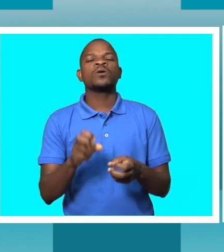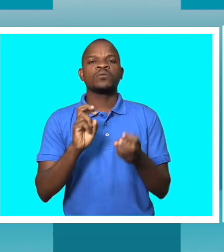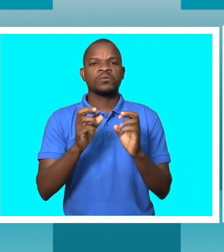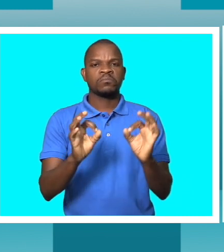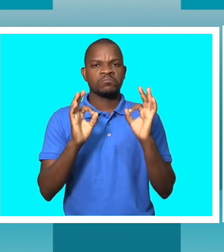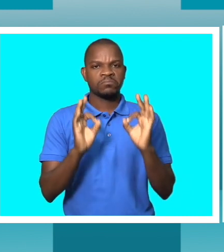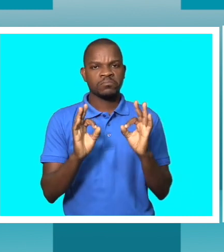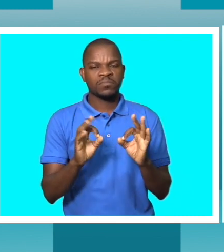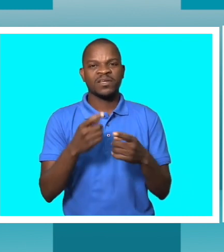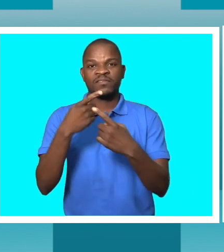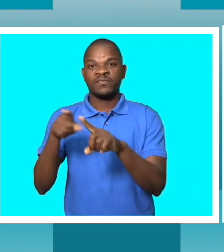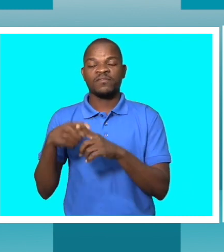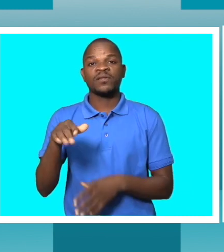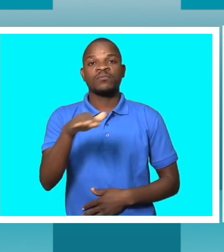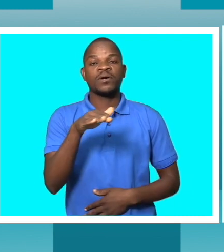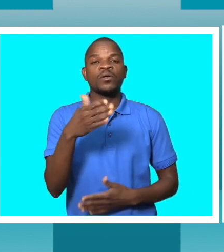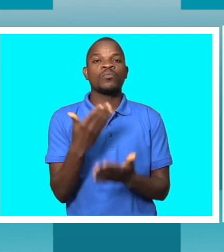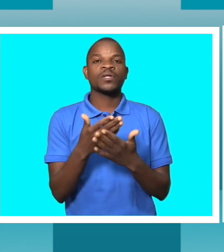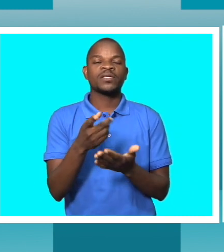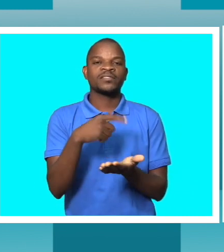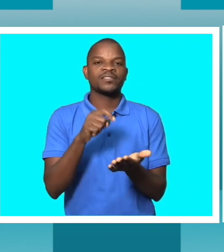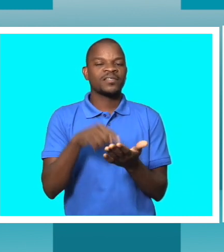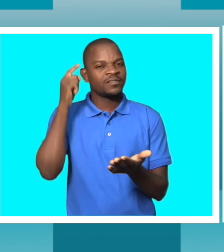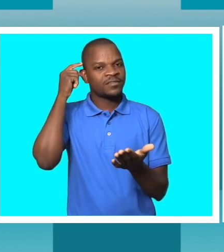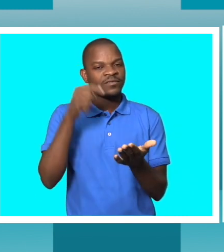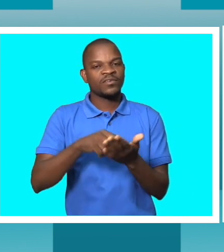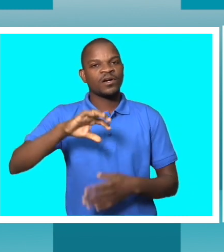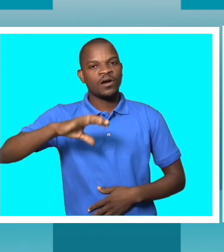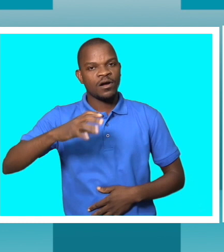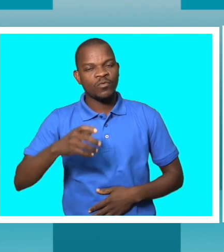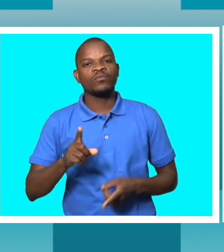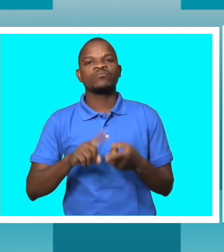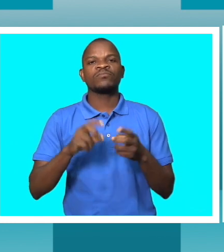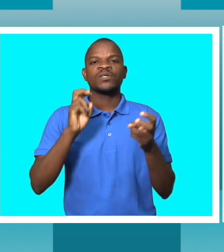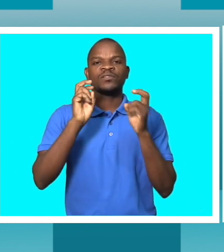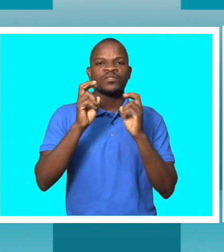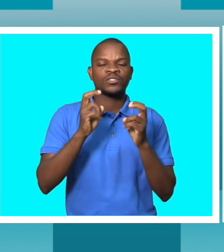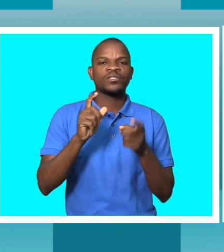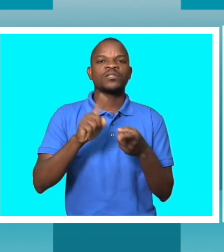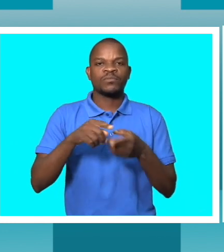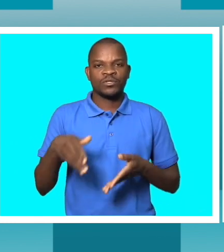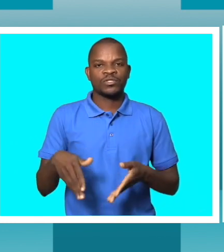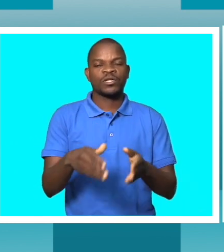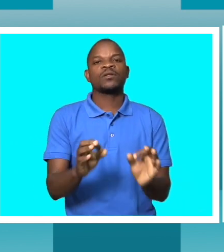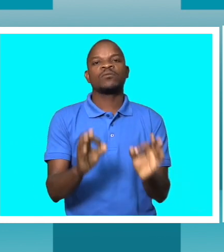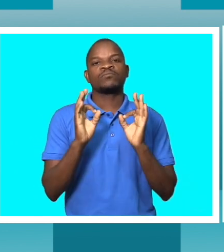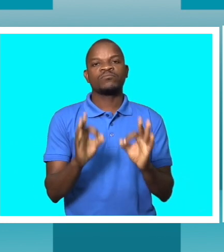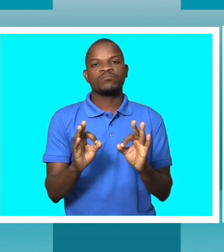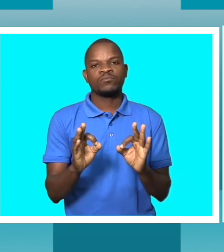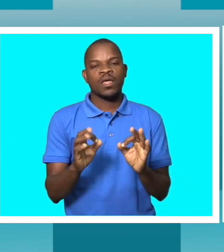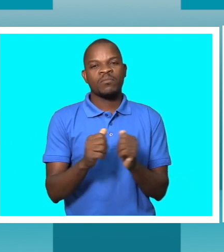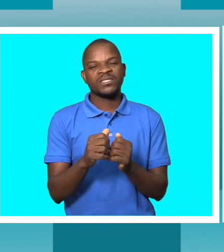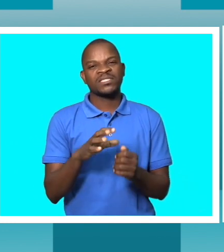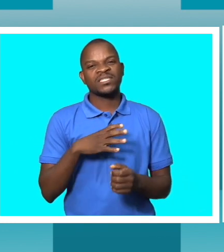cidade que tenha energia em todos os bairros. Cidade é água, energia, estradas boas, saneamento,